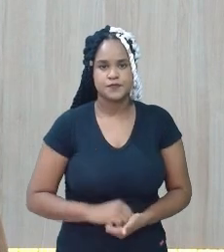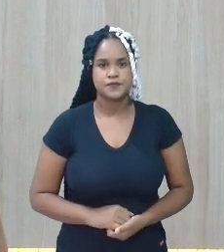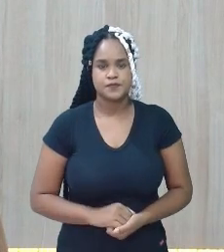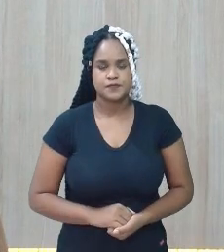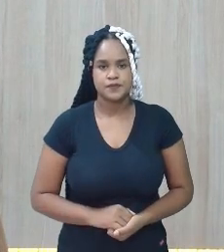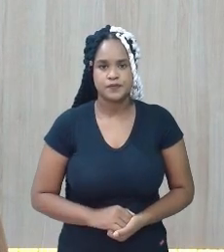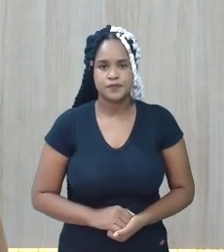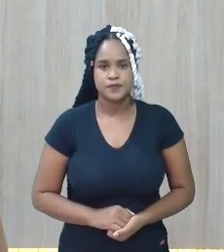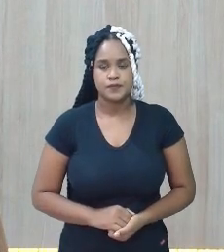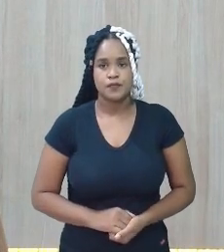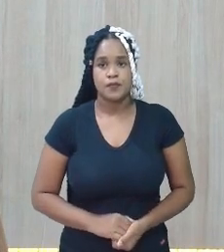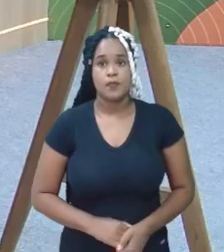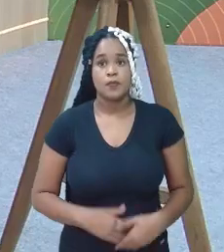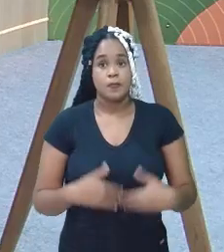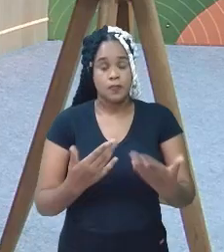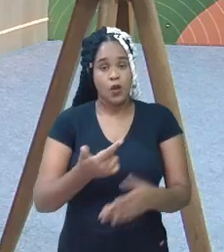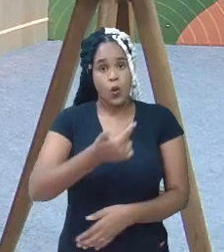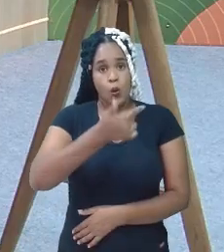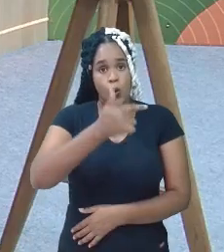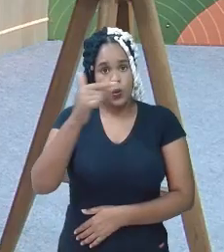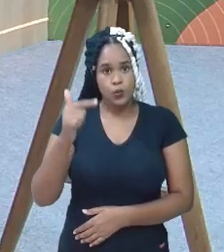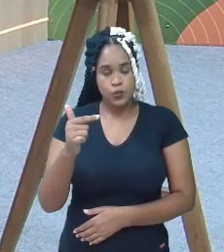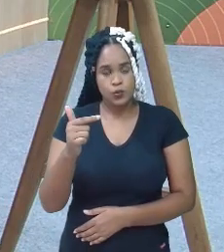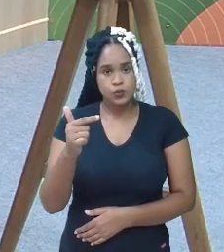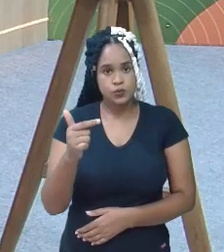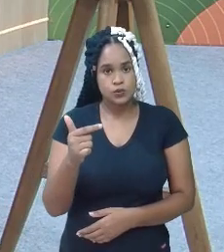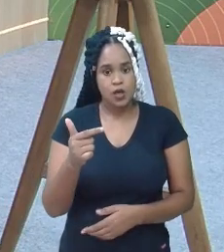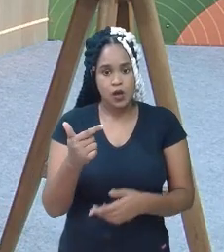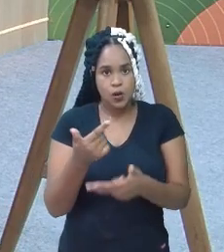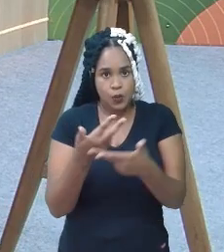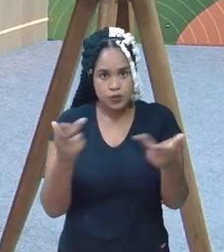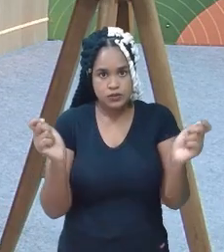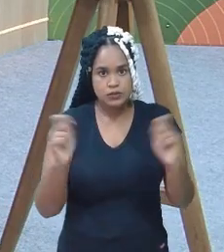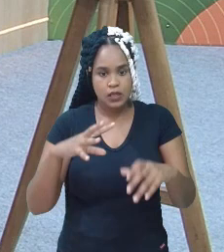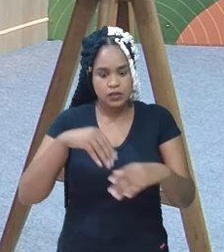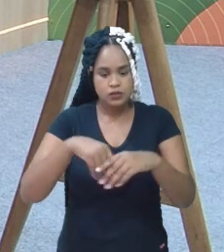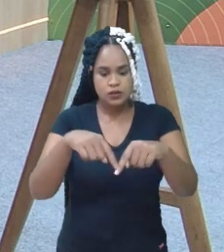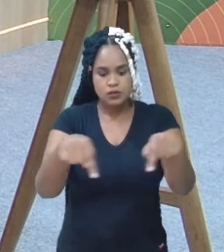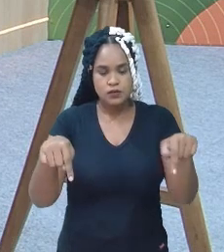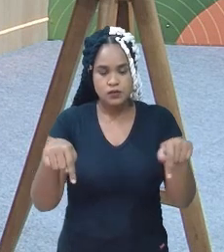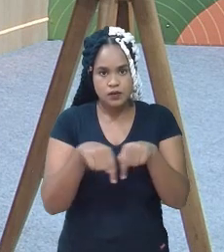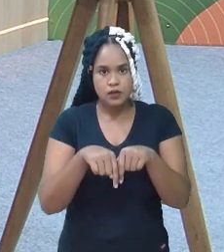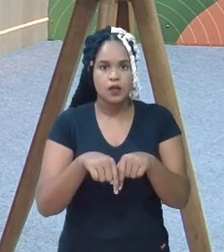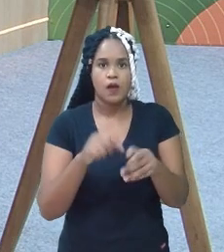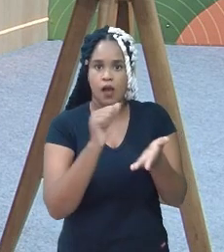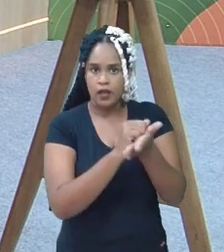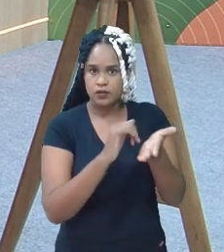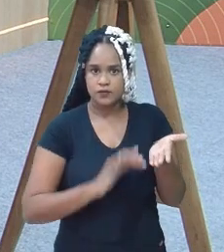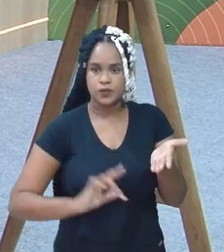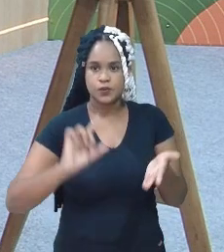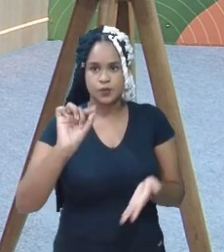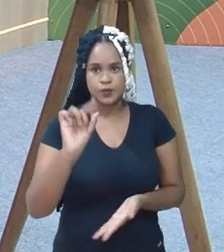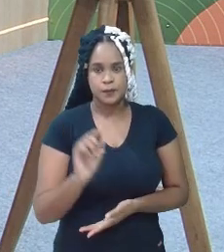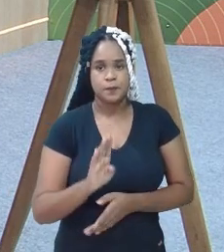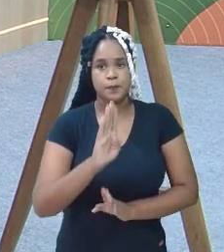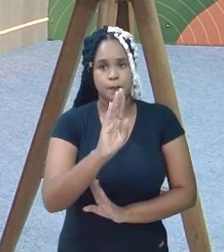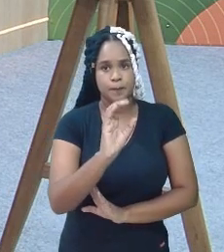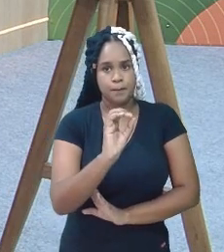Outra atividade que também pode ser feita em sala de aula, também bem interessante, é o